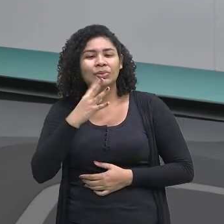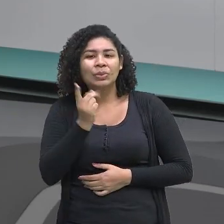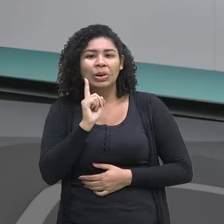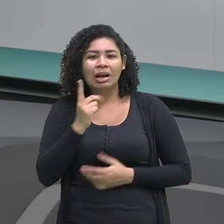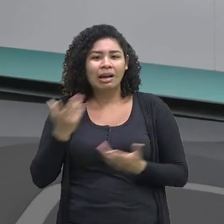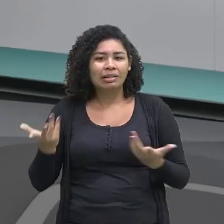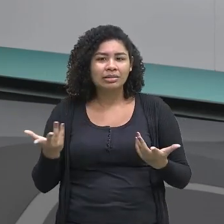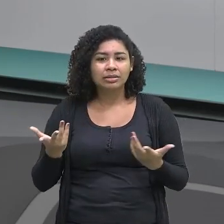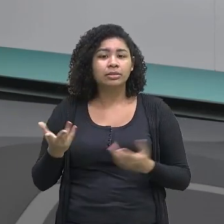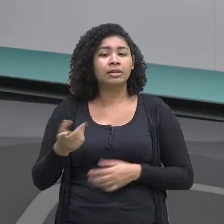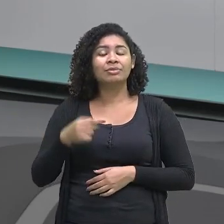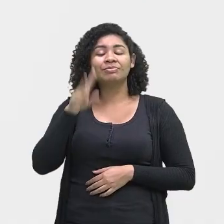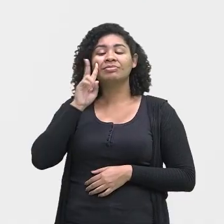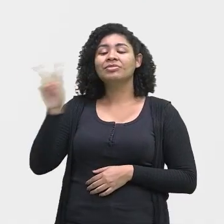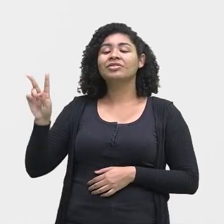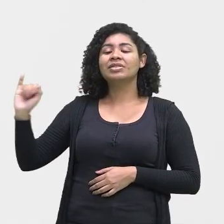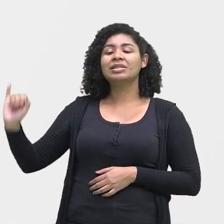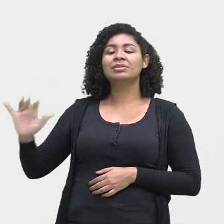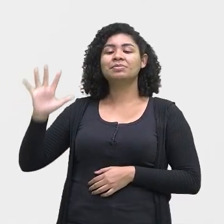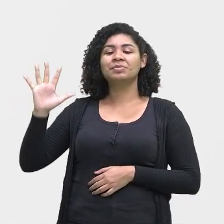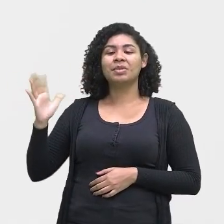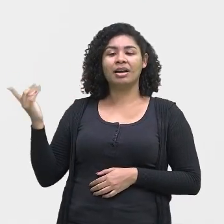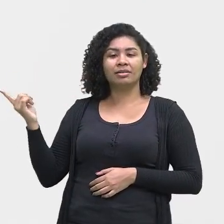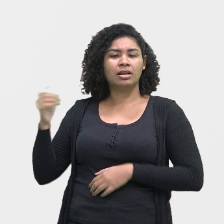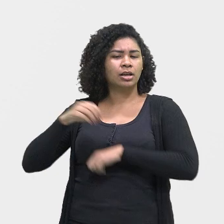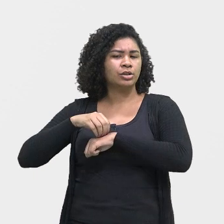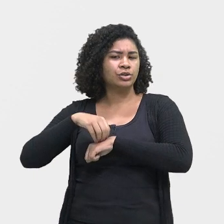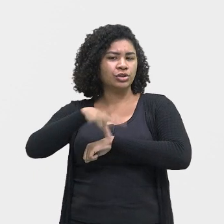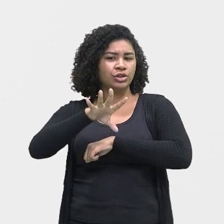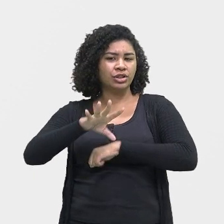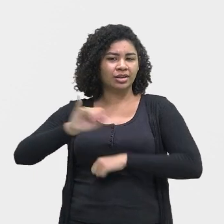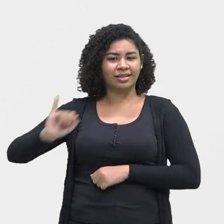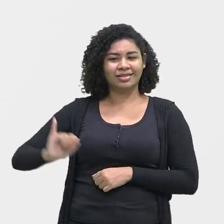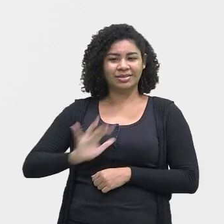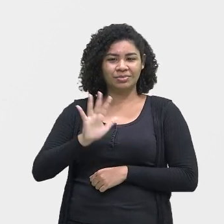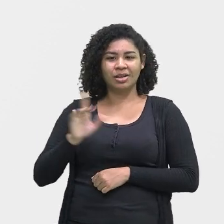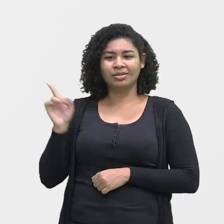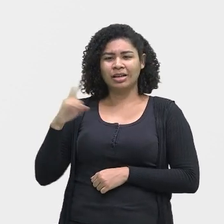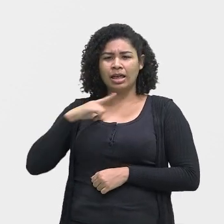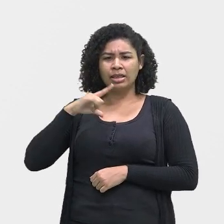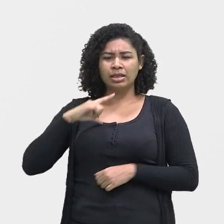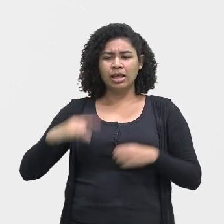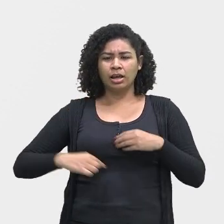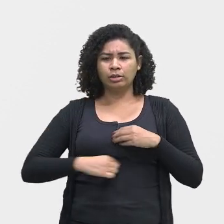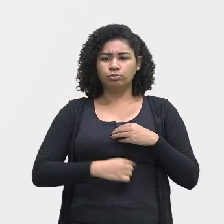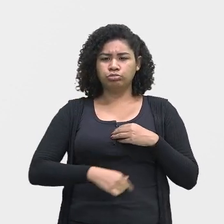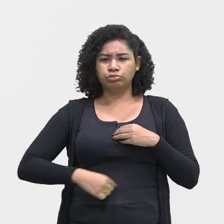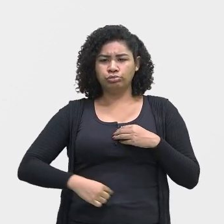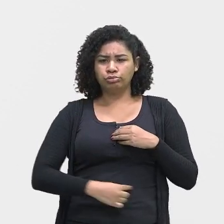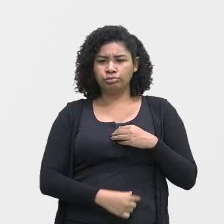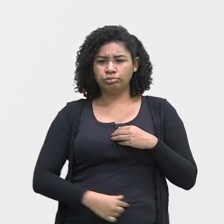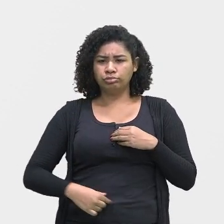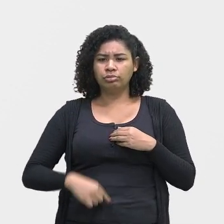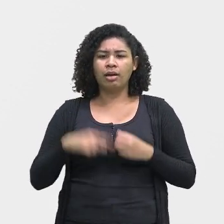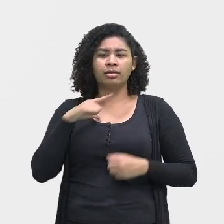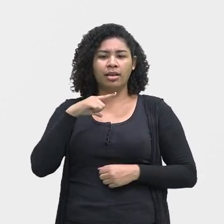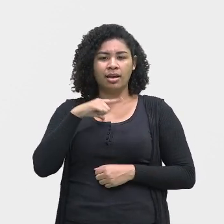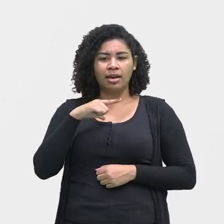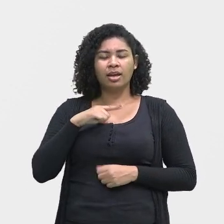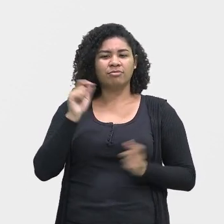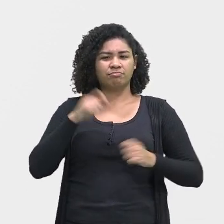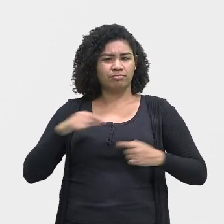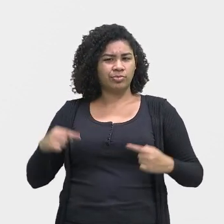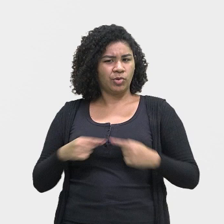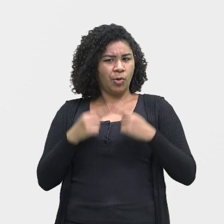olhadinha aí na imagem, na pista, né? Nós estamos vendo aí o intestino, a gente pode já deduzir que é algo